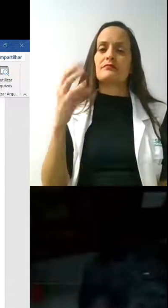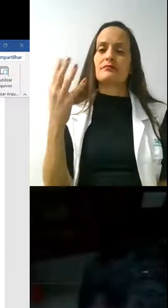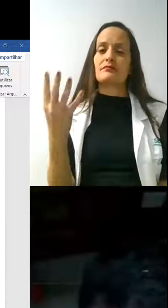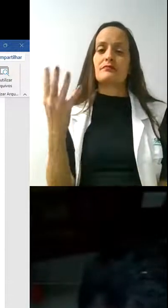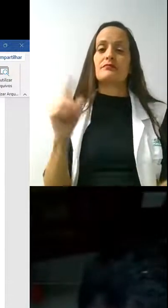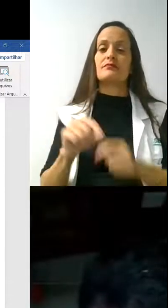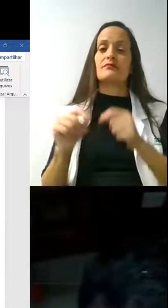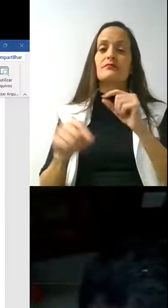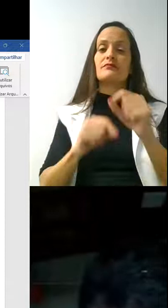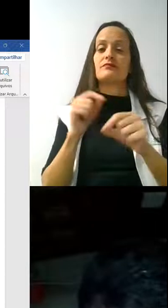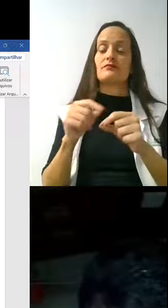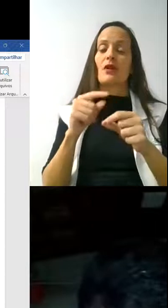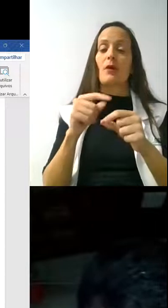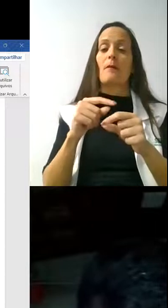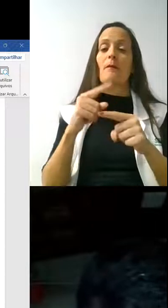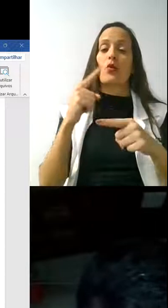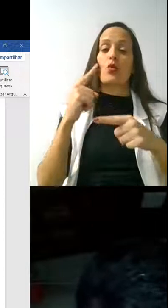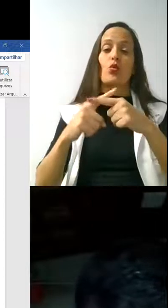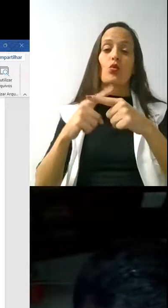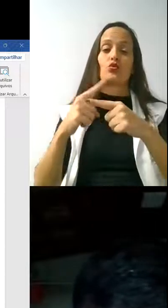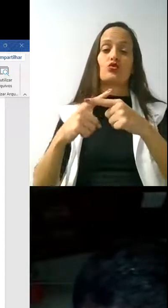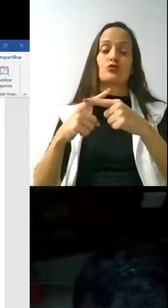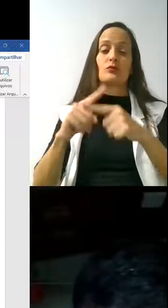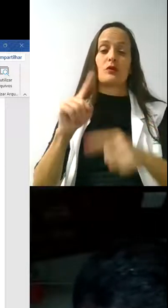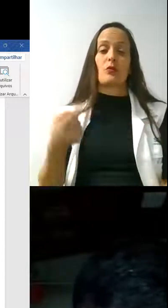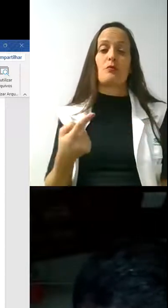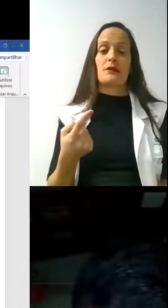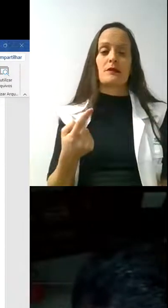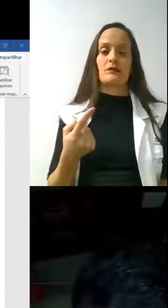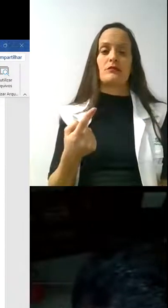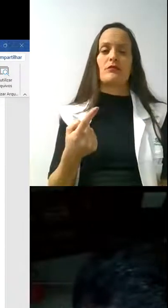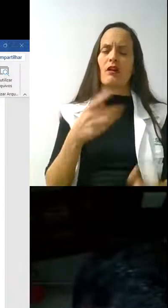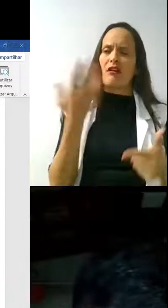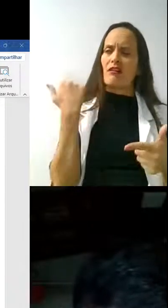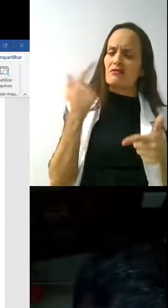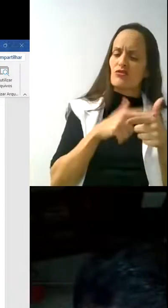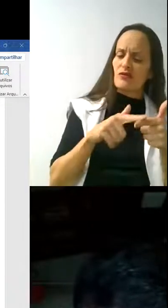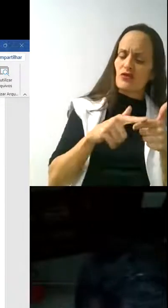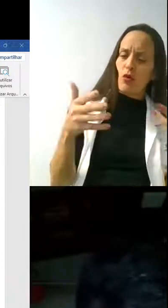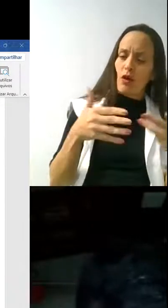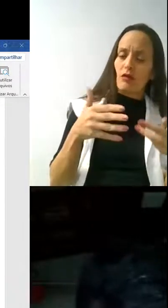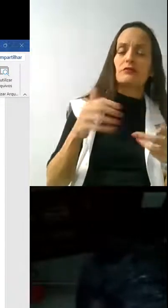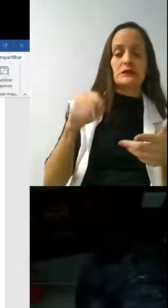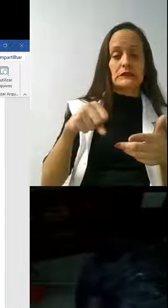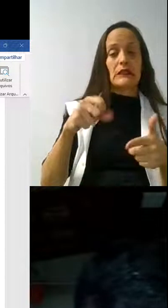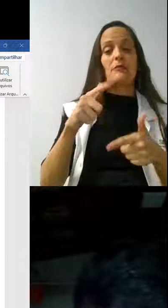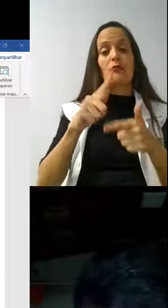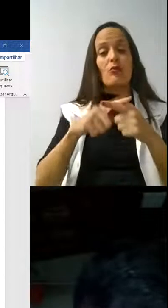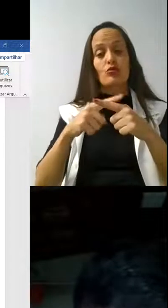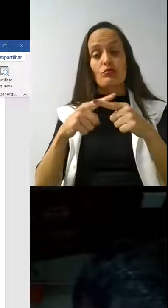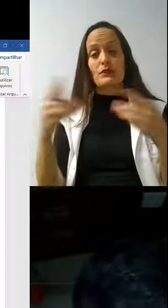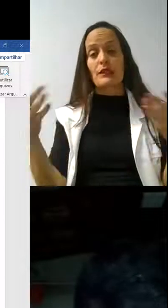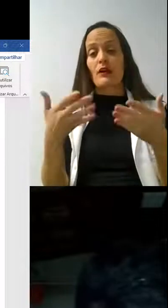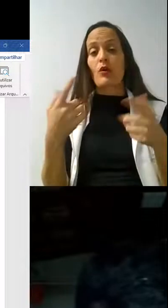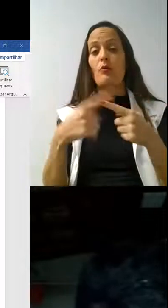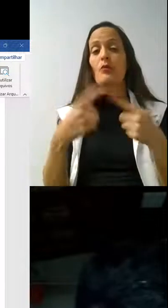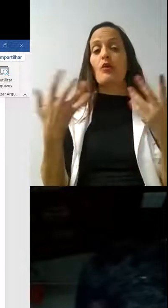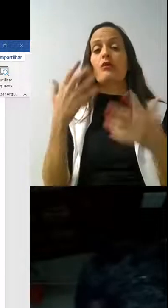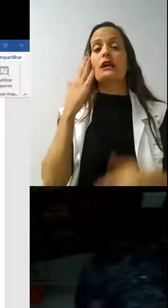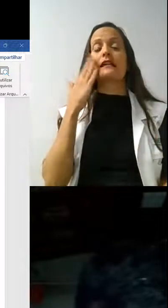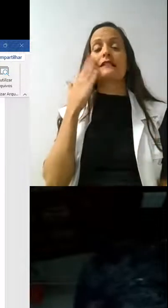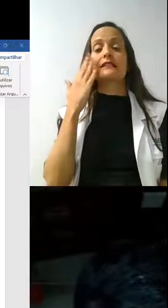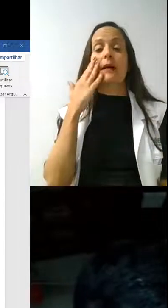quê? Multiplico por 1000. Ué, professor, se eu dividiu e multiplicou por 1000? Ué, porque é que a gente quer saber esse valor em